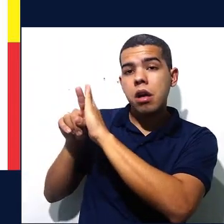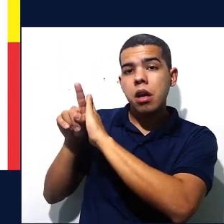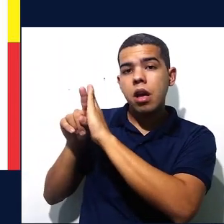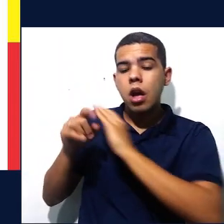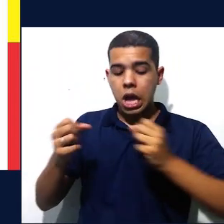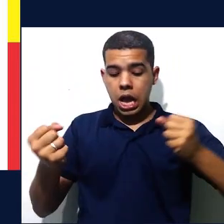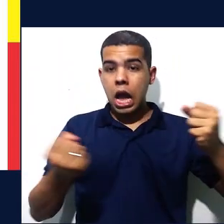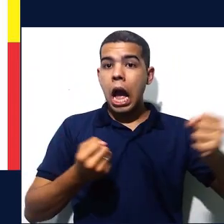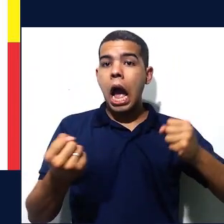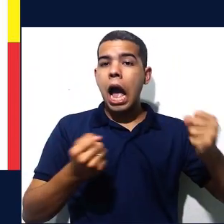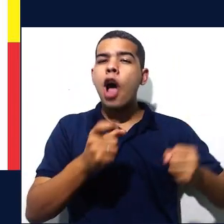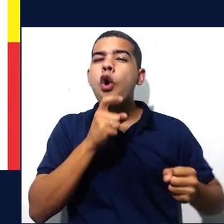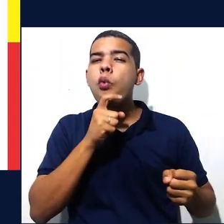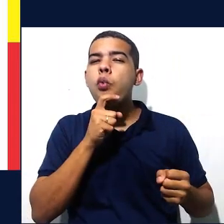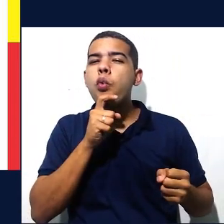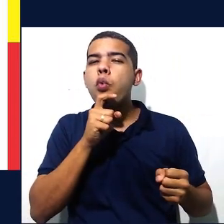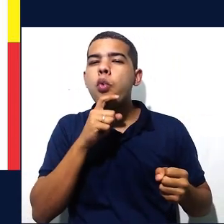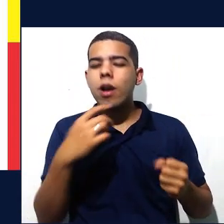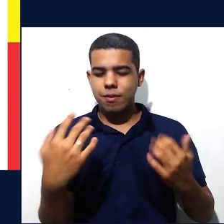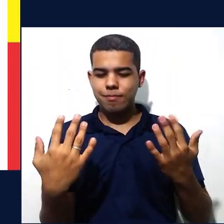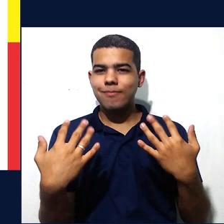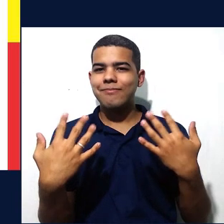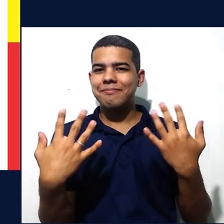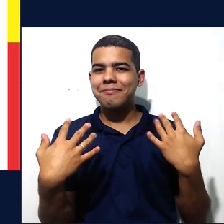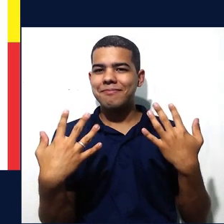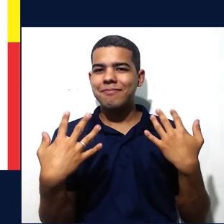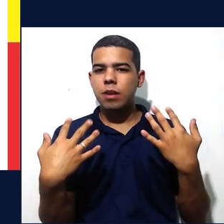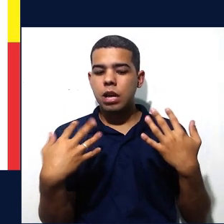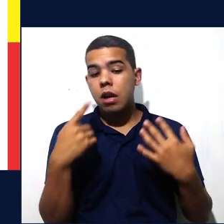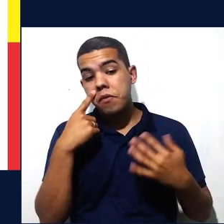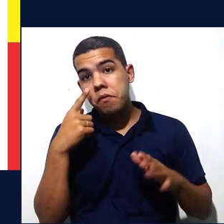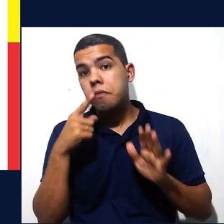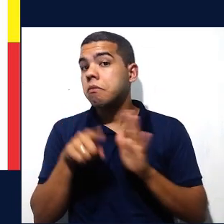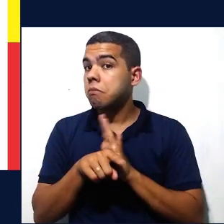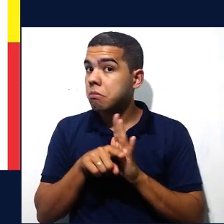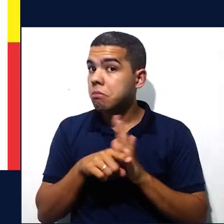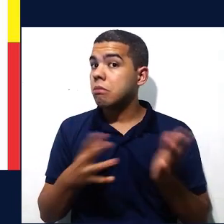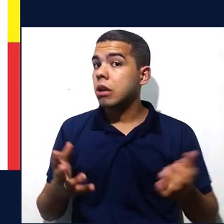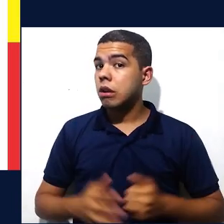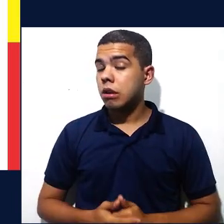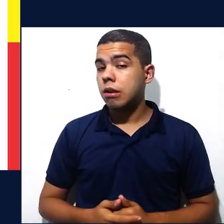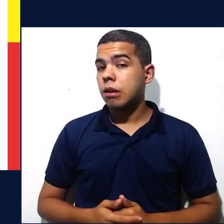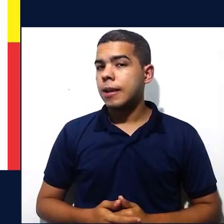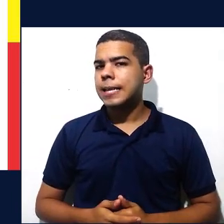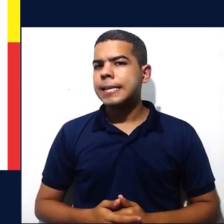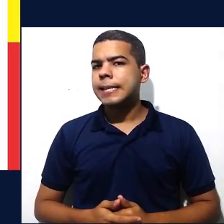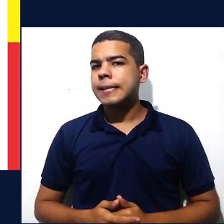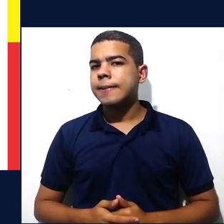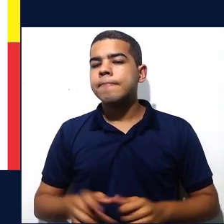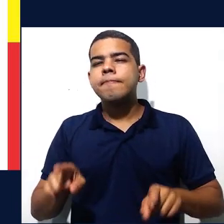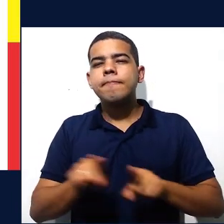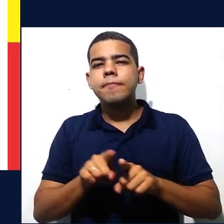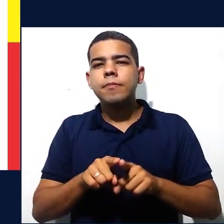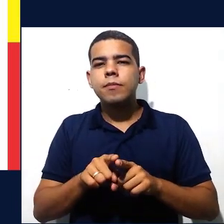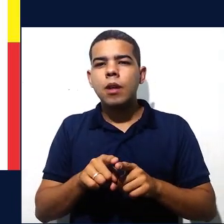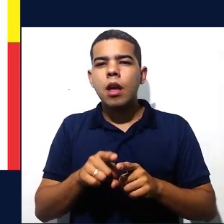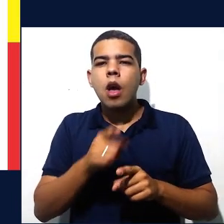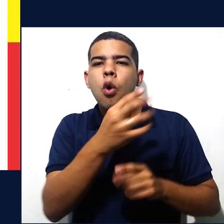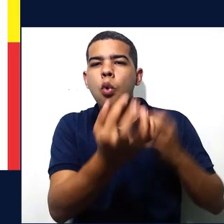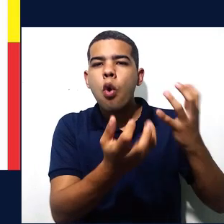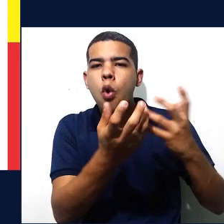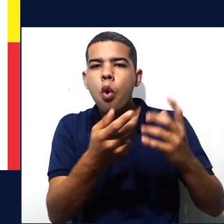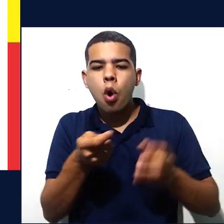aparelho de ar-condicionado ele necessite de uma grande reparação, trocar extintores